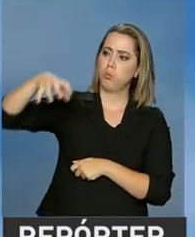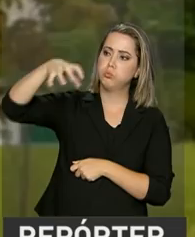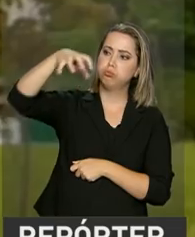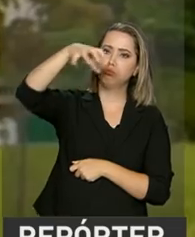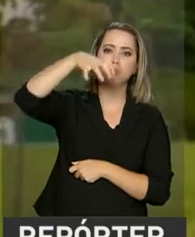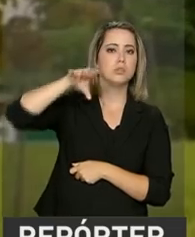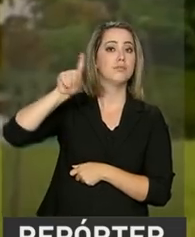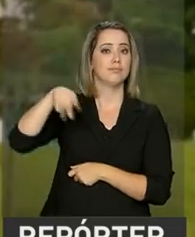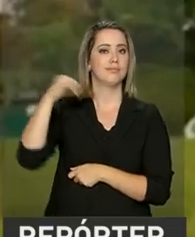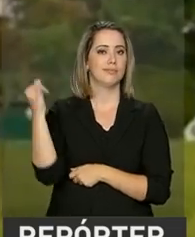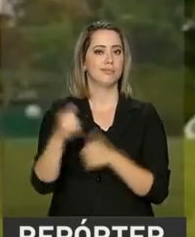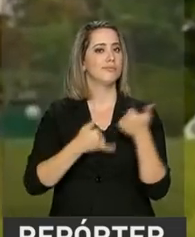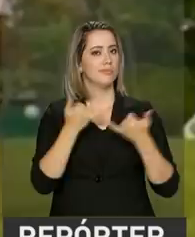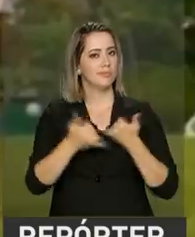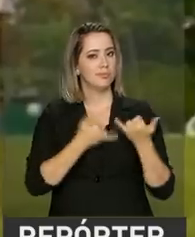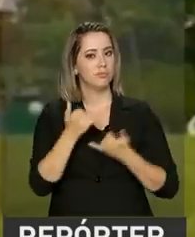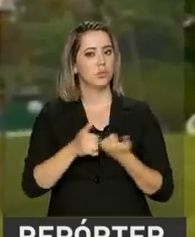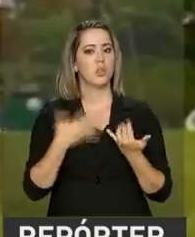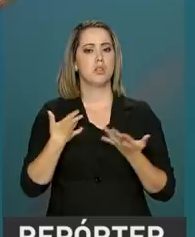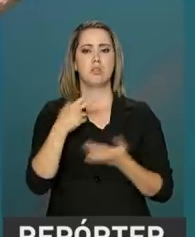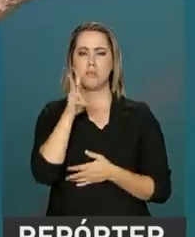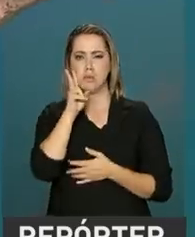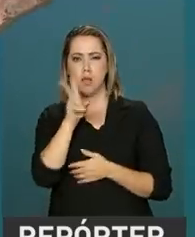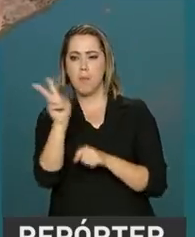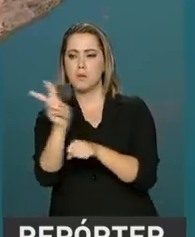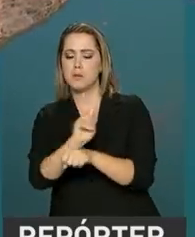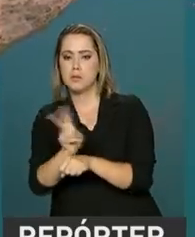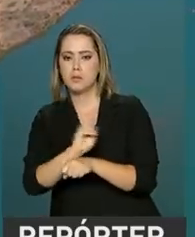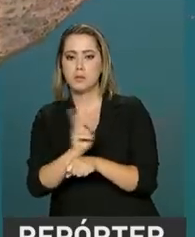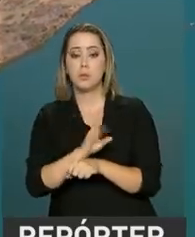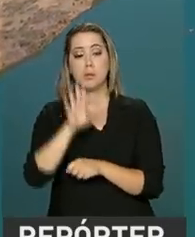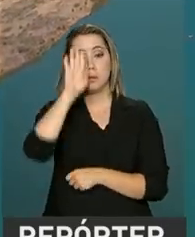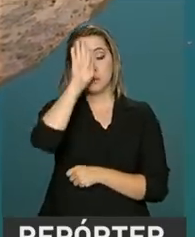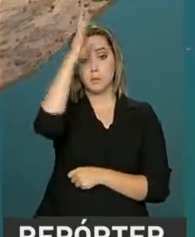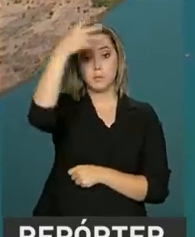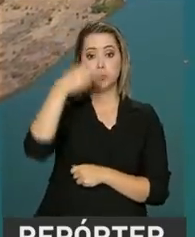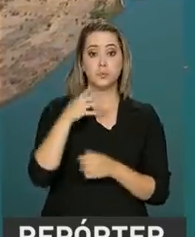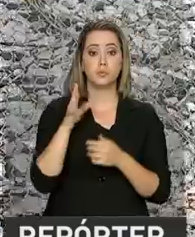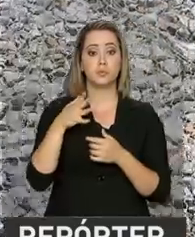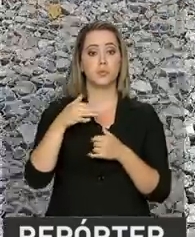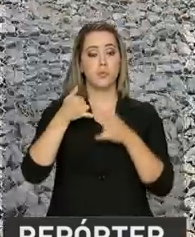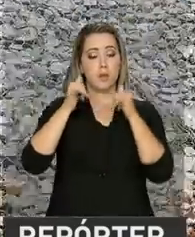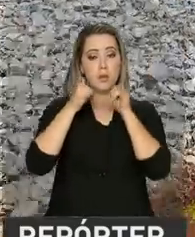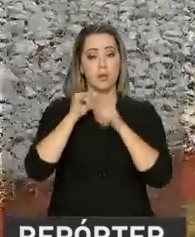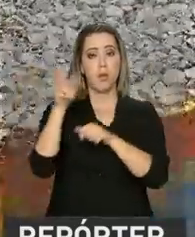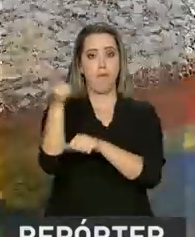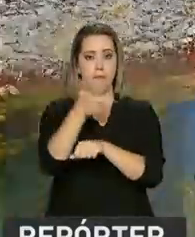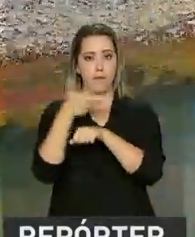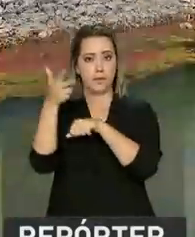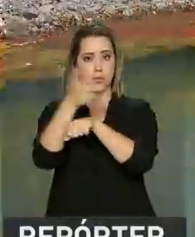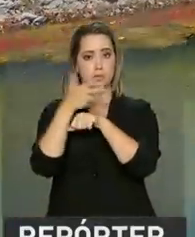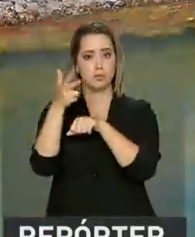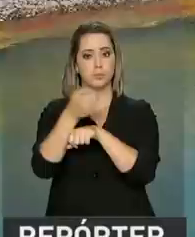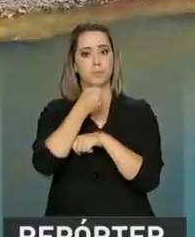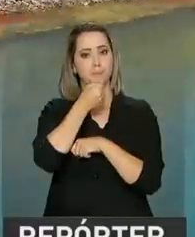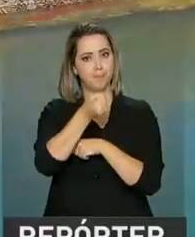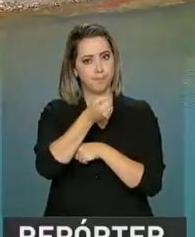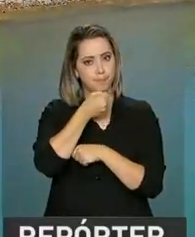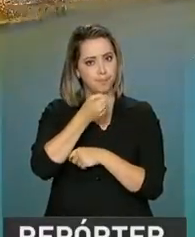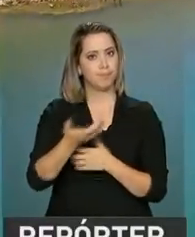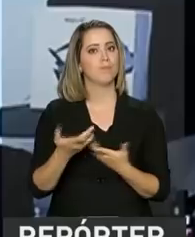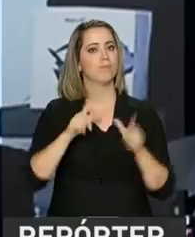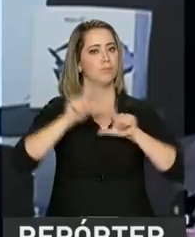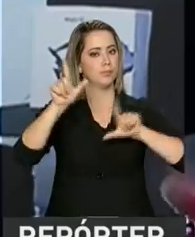de lazer de energia segurança e principalmente produções de vídeos e reportagens de tv